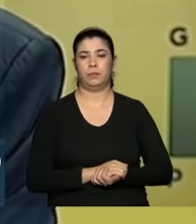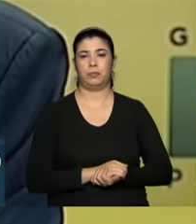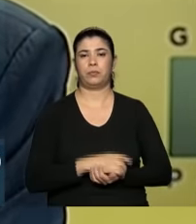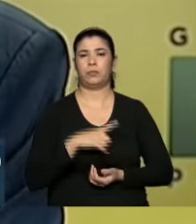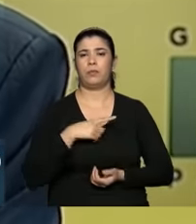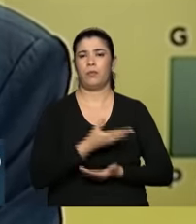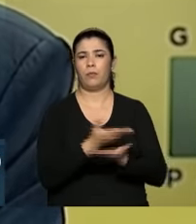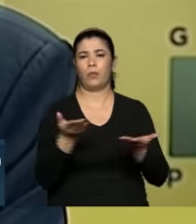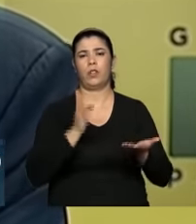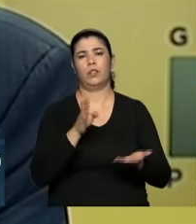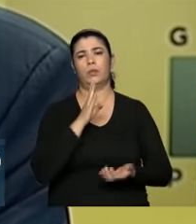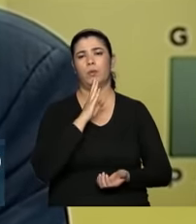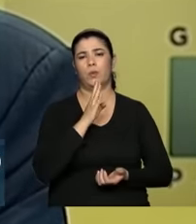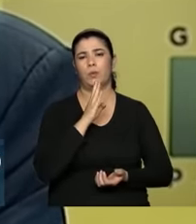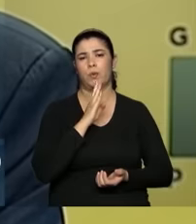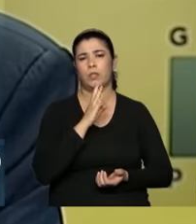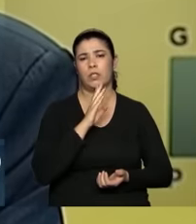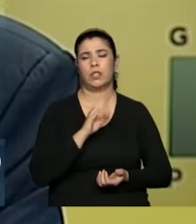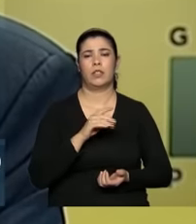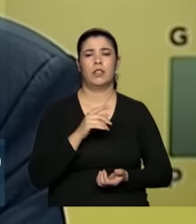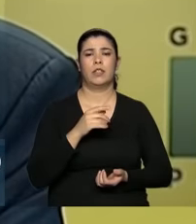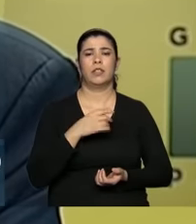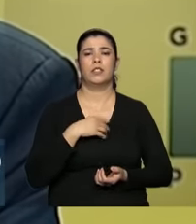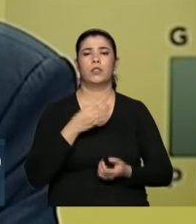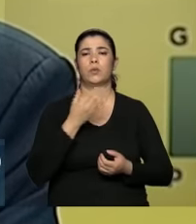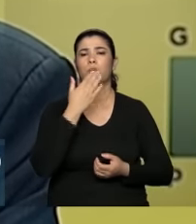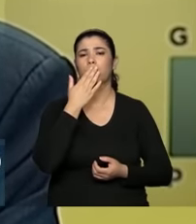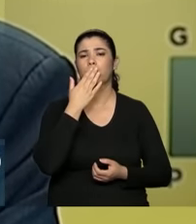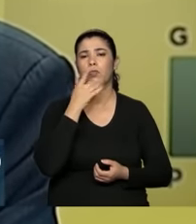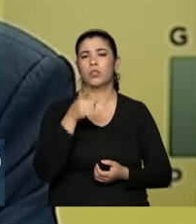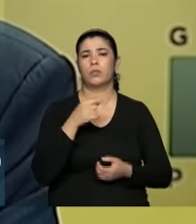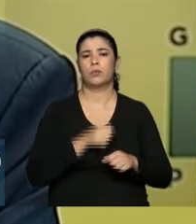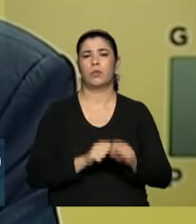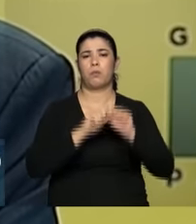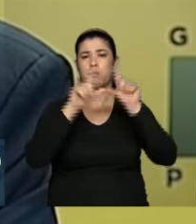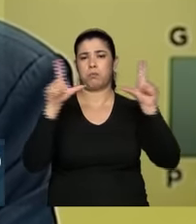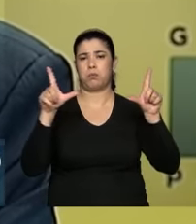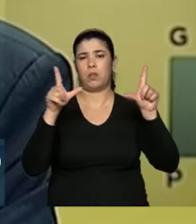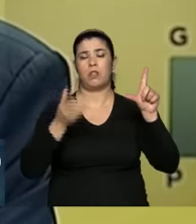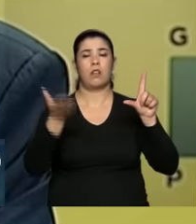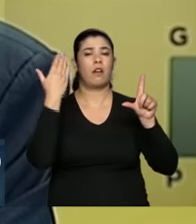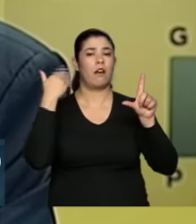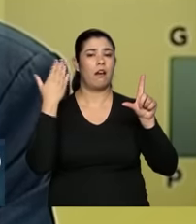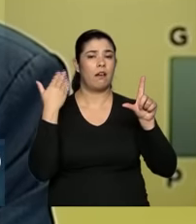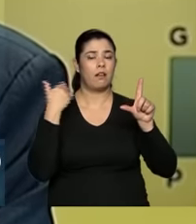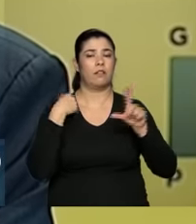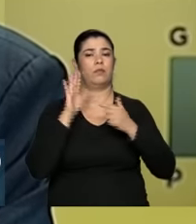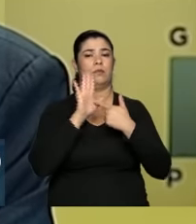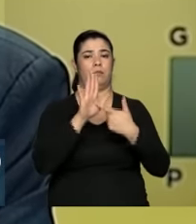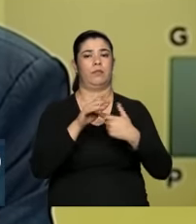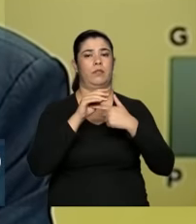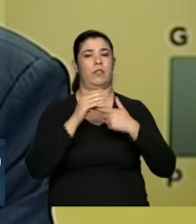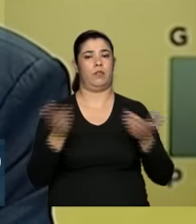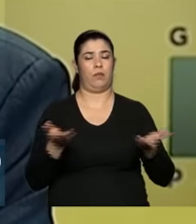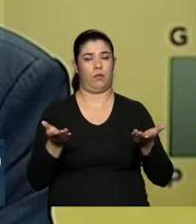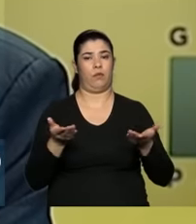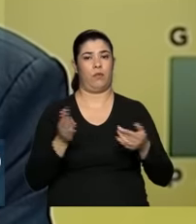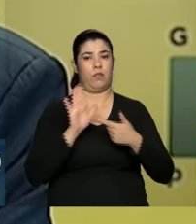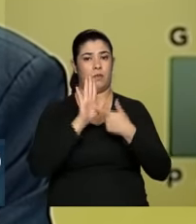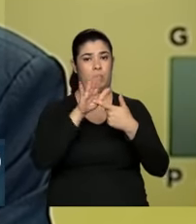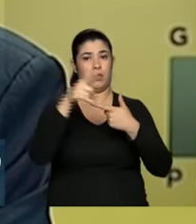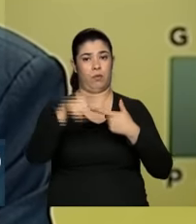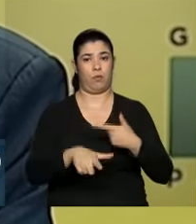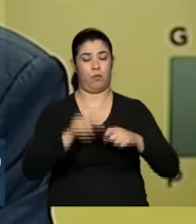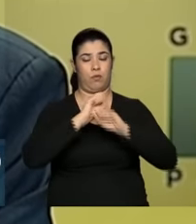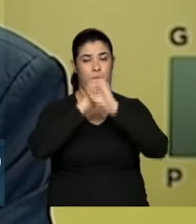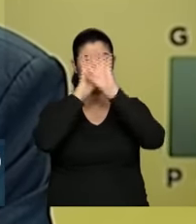Vários de vocês já conhecem, talvez, uma versão anterior desse slide. Eu insisto, anterior, porque aqui nós vamos esclarecer dois pontos.